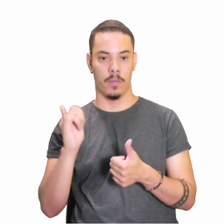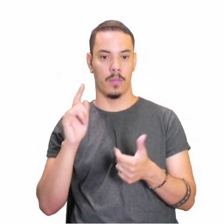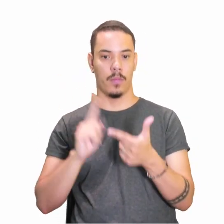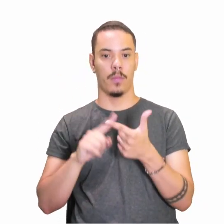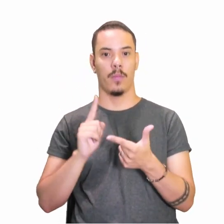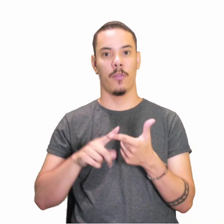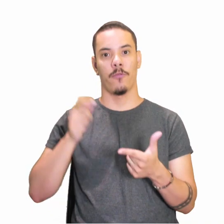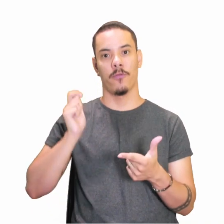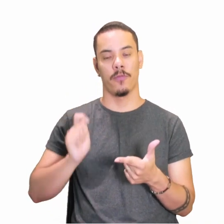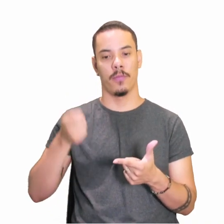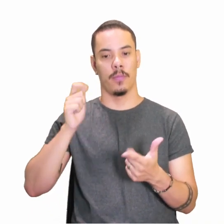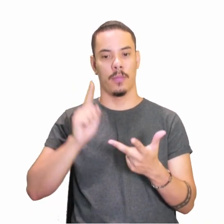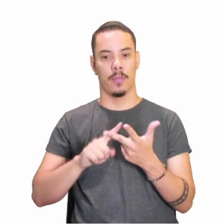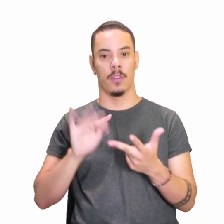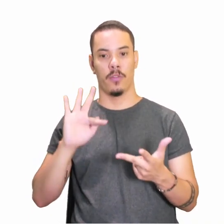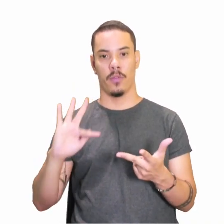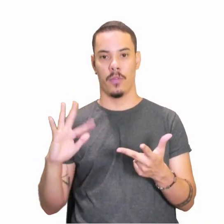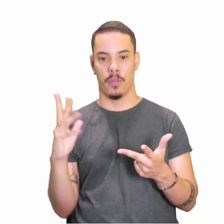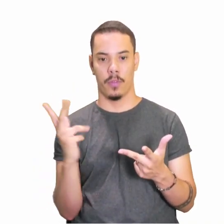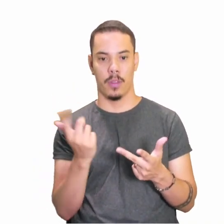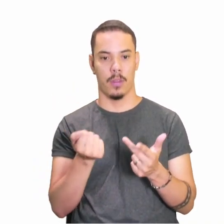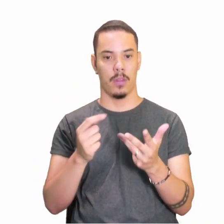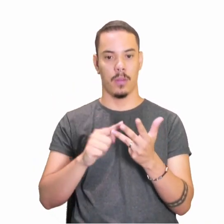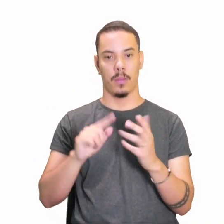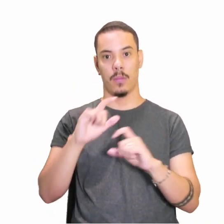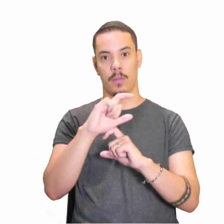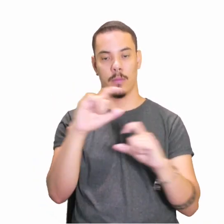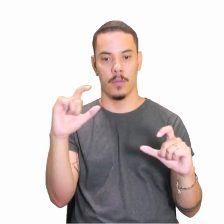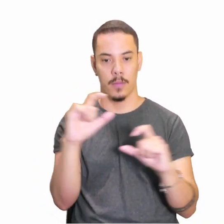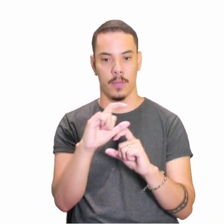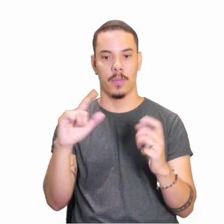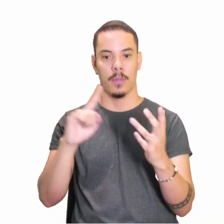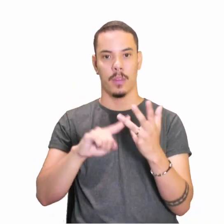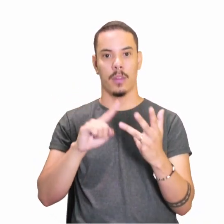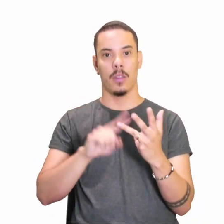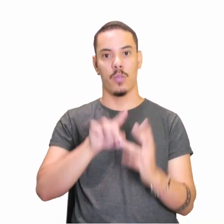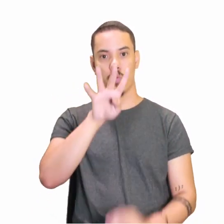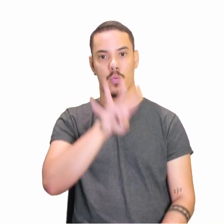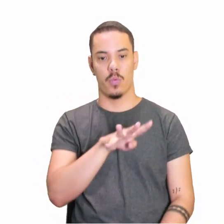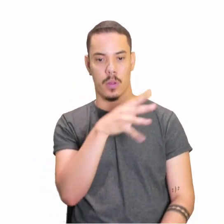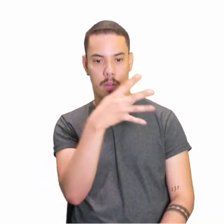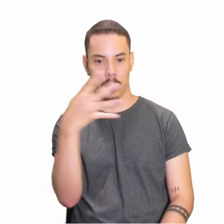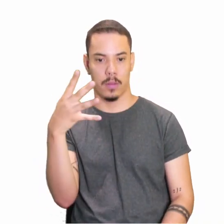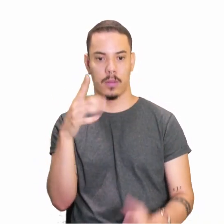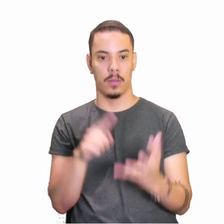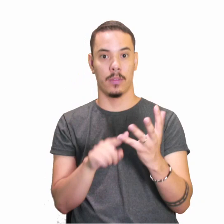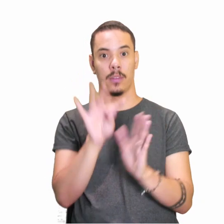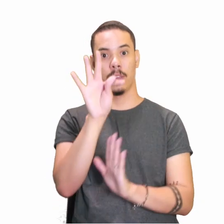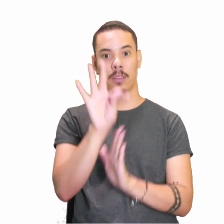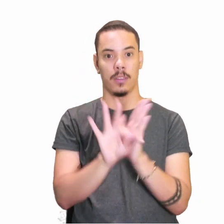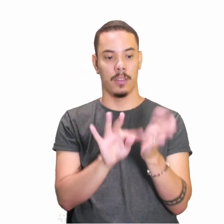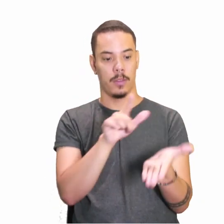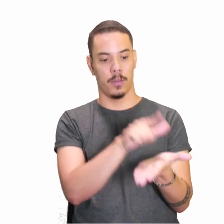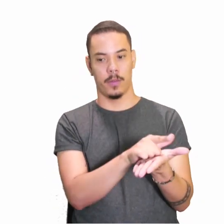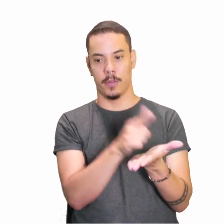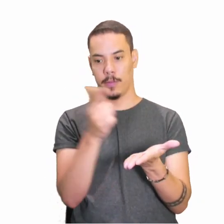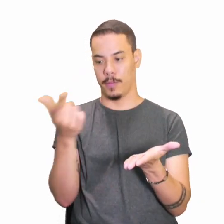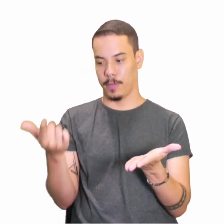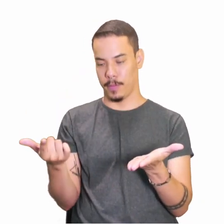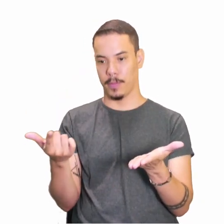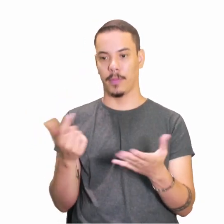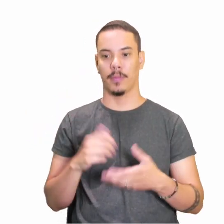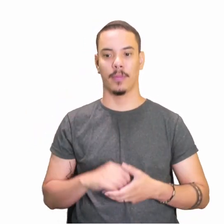de fada, fábulas, charge, cartoon, certo? Quadrinhos e texto jornalístico.